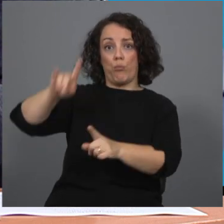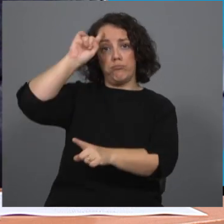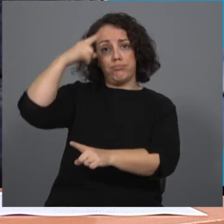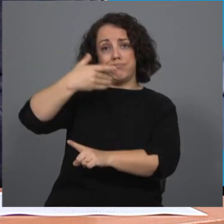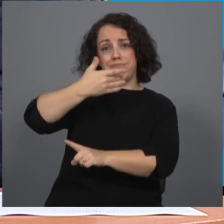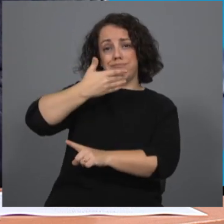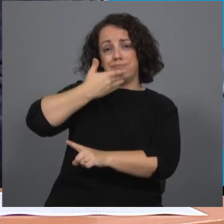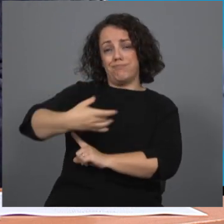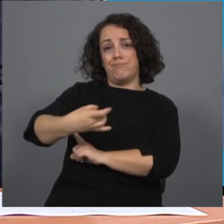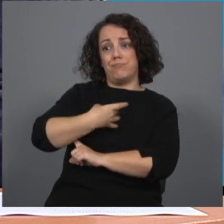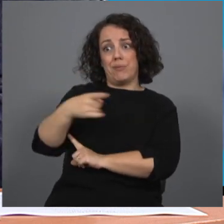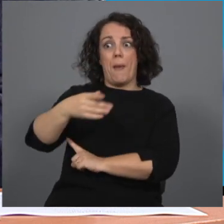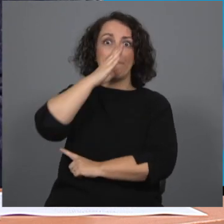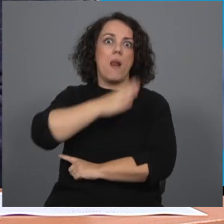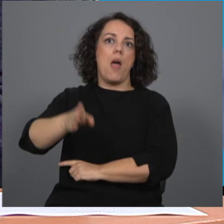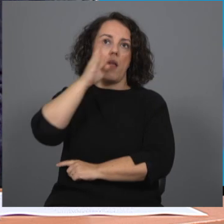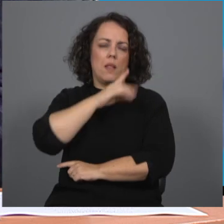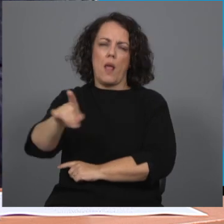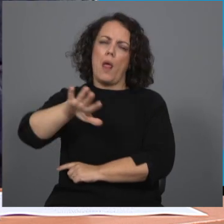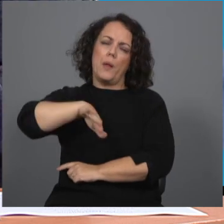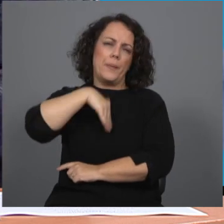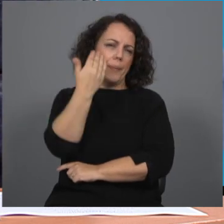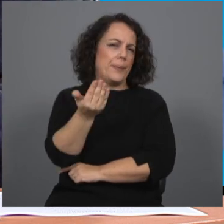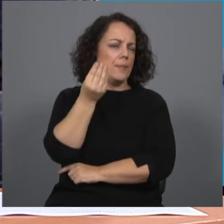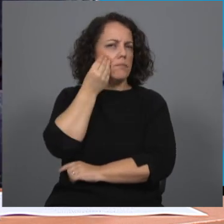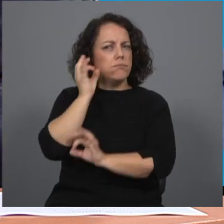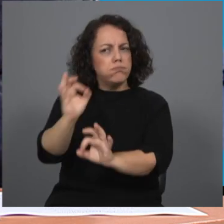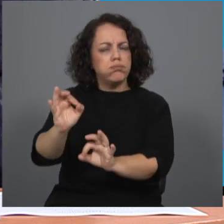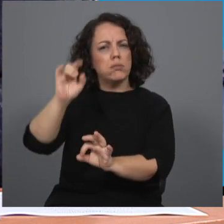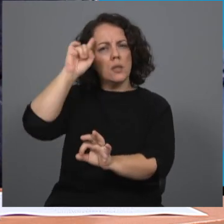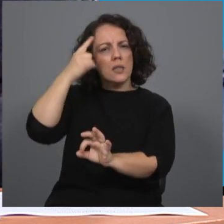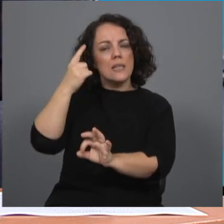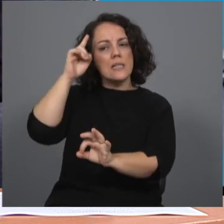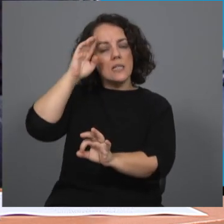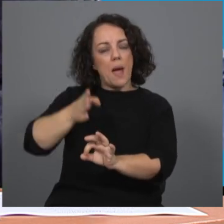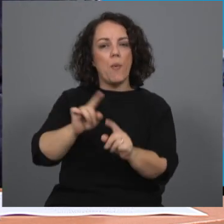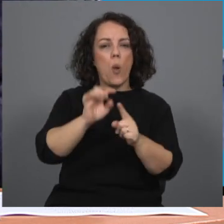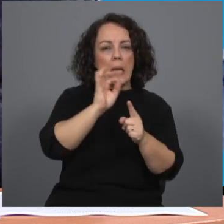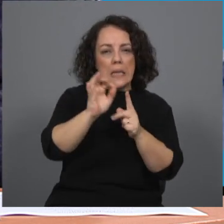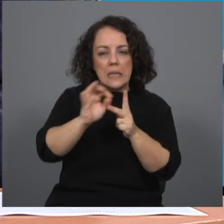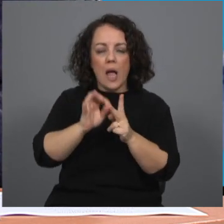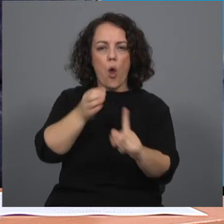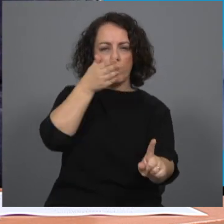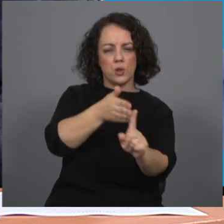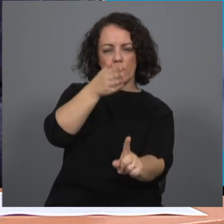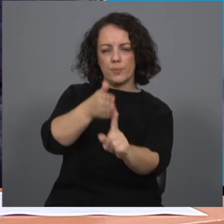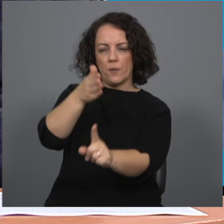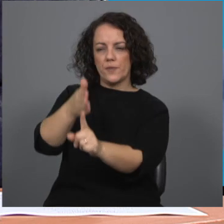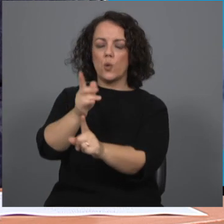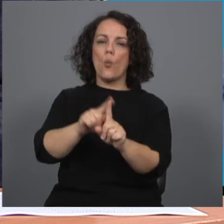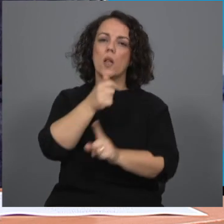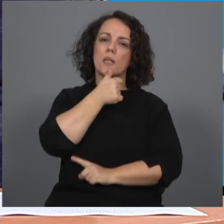na prática, são muitíssimo habilitados a fazer tudo com critérios objetivos e a decidir